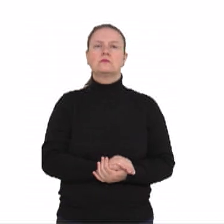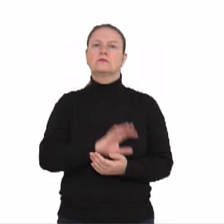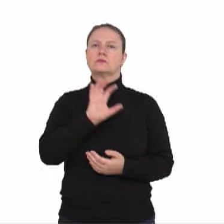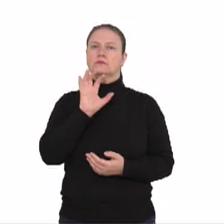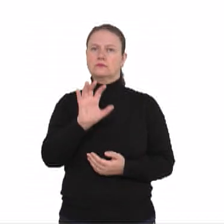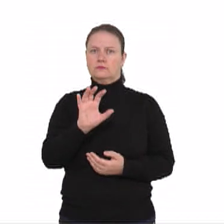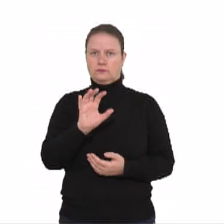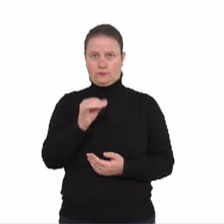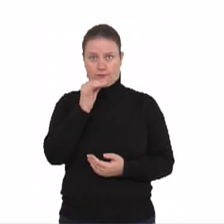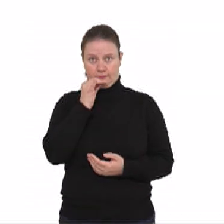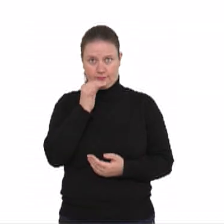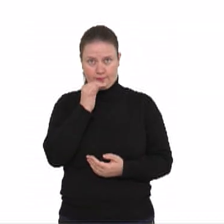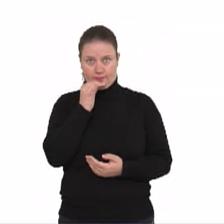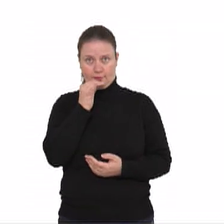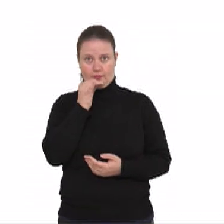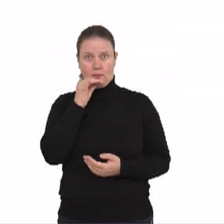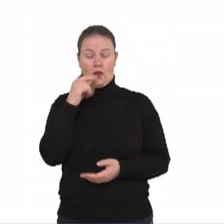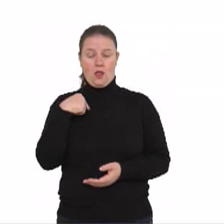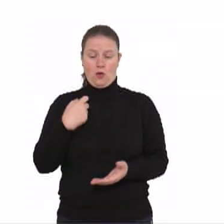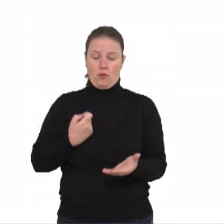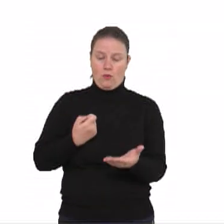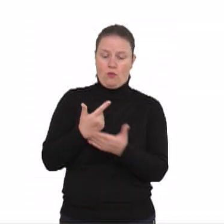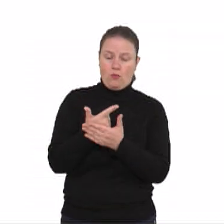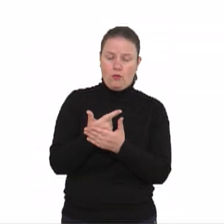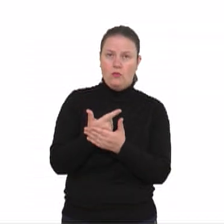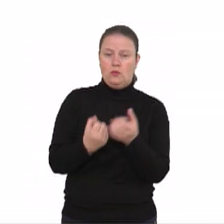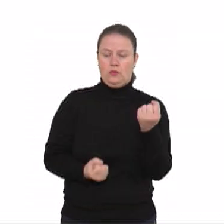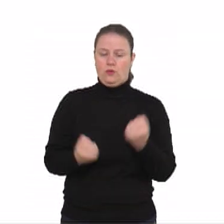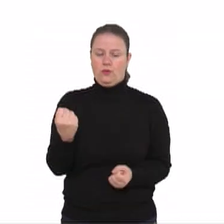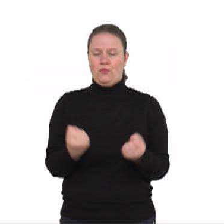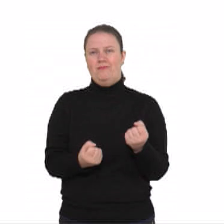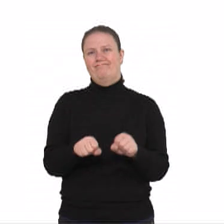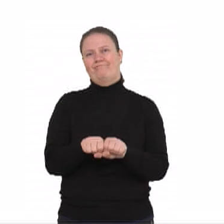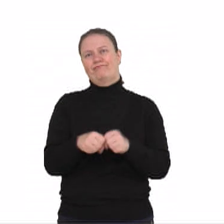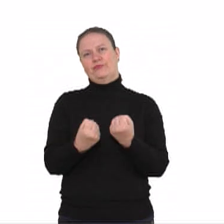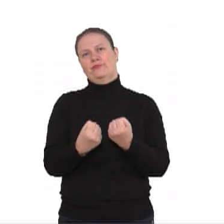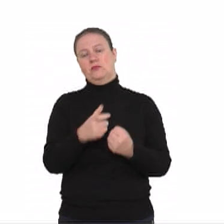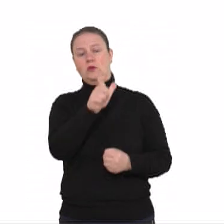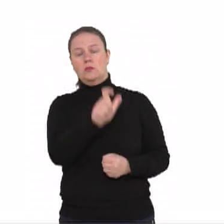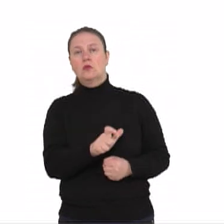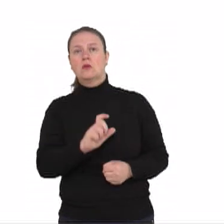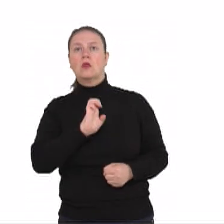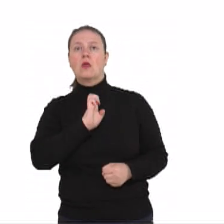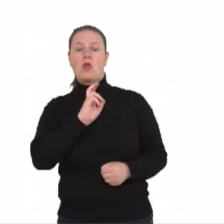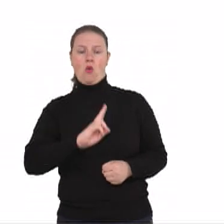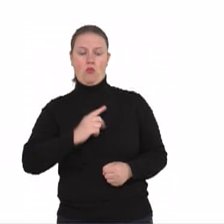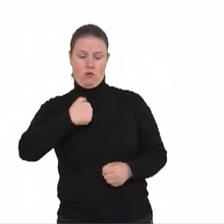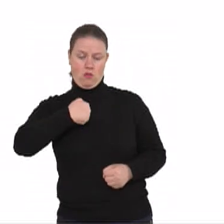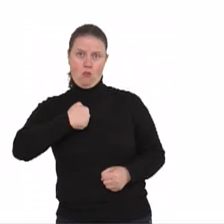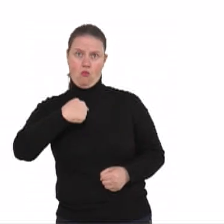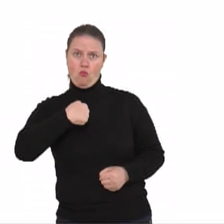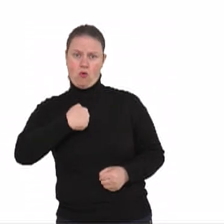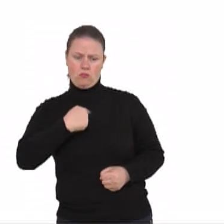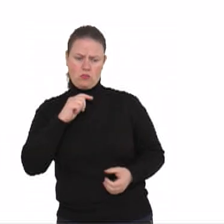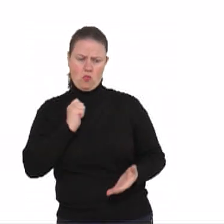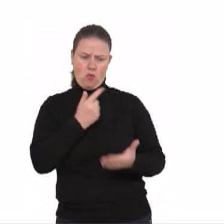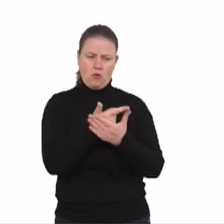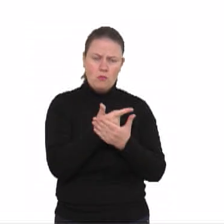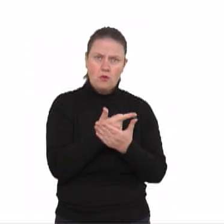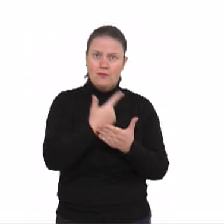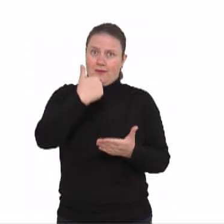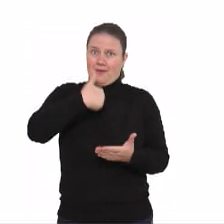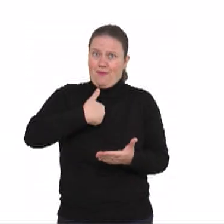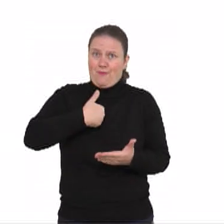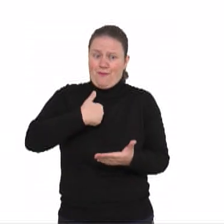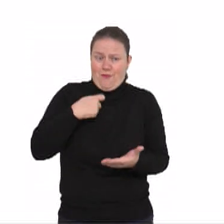Assim, veja lá um exemplo. Comprei um carro quebrado. O sujeito, eu, né? Então, quem comprei? Eu.